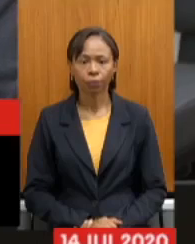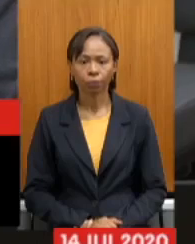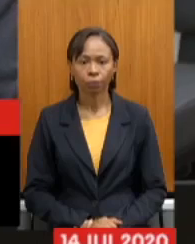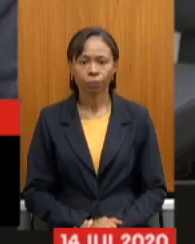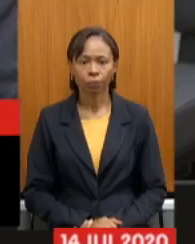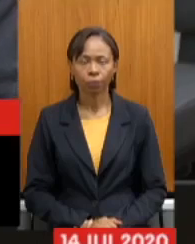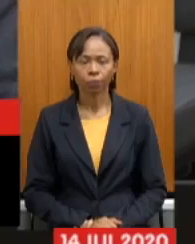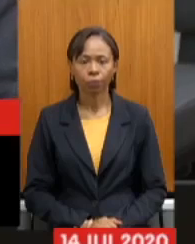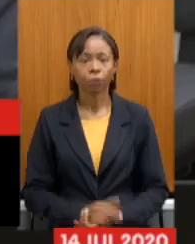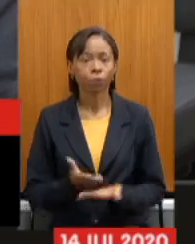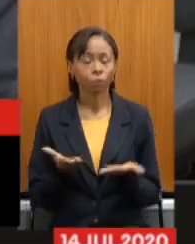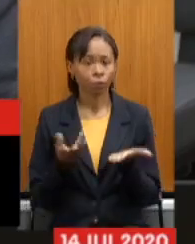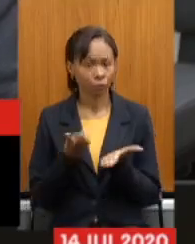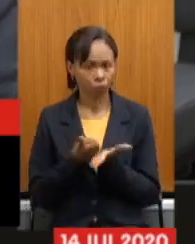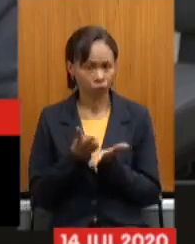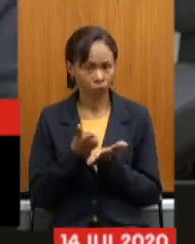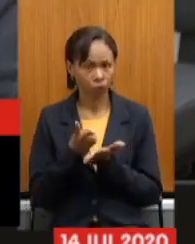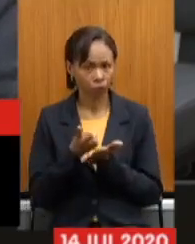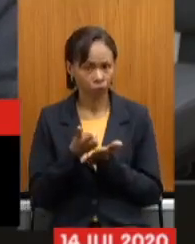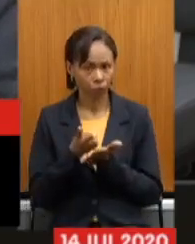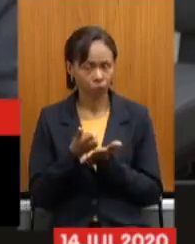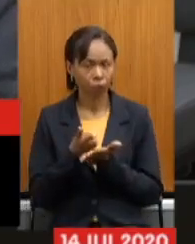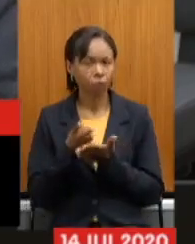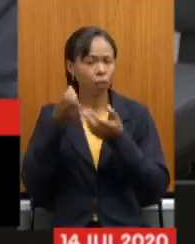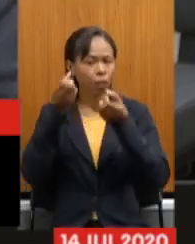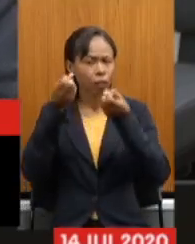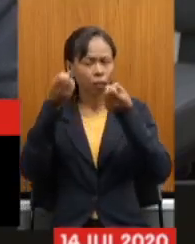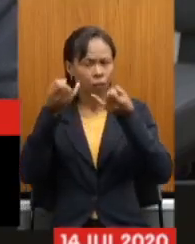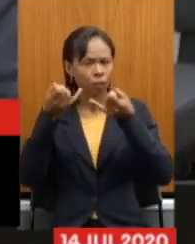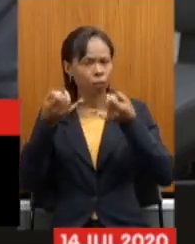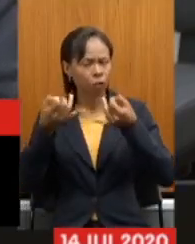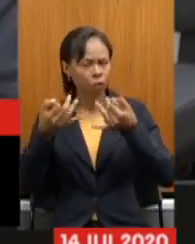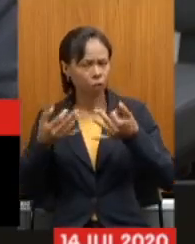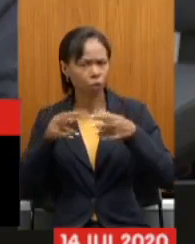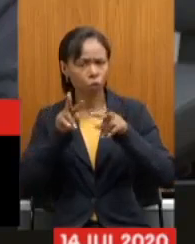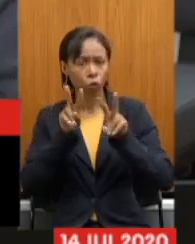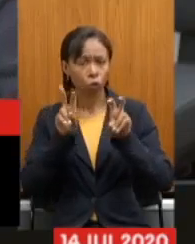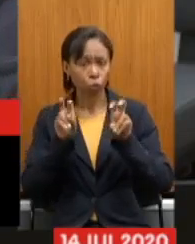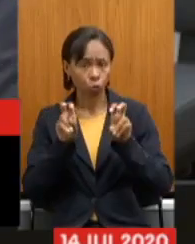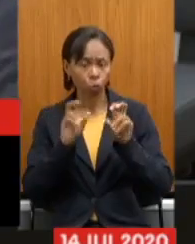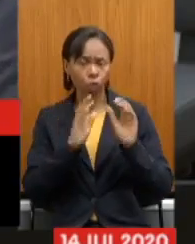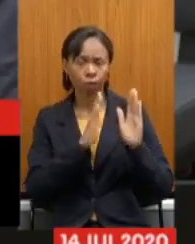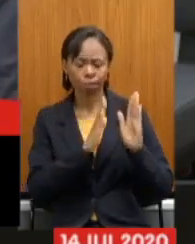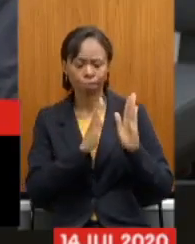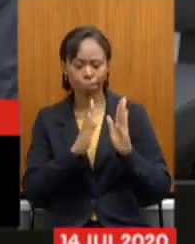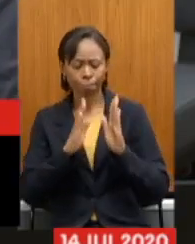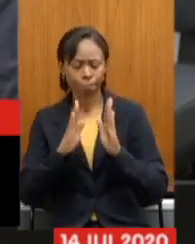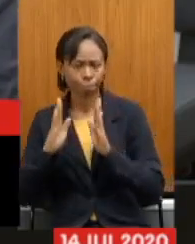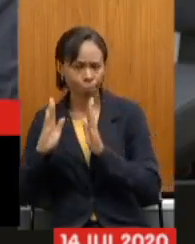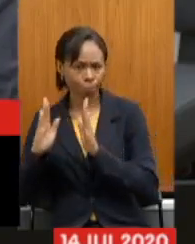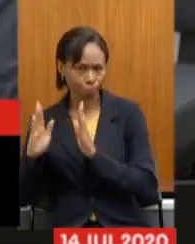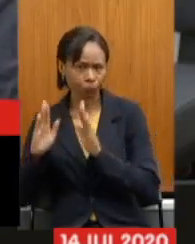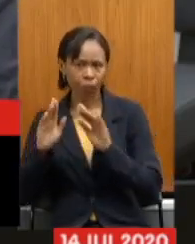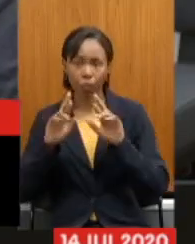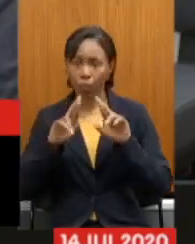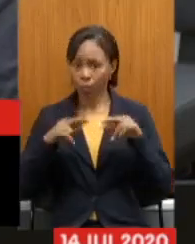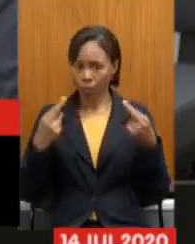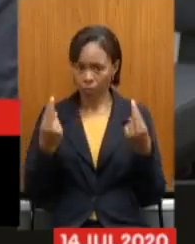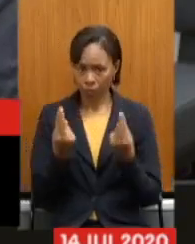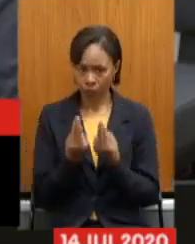Procederemos, na sequência, aos esclarecimentos sobre a organização dos trabalhos deste